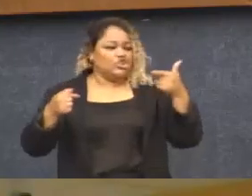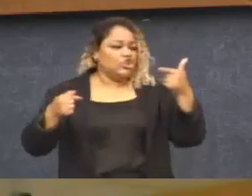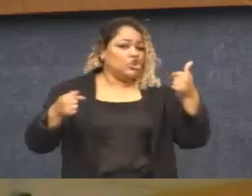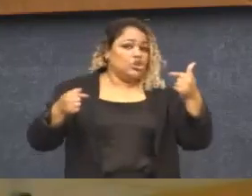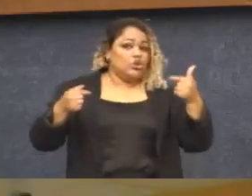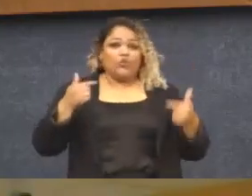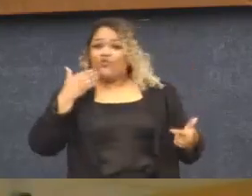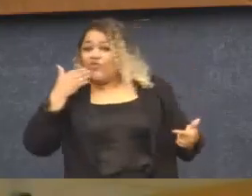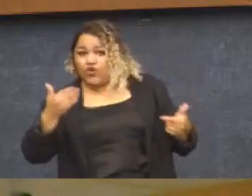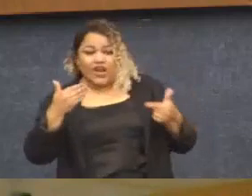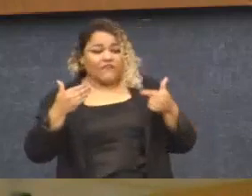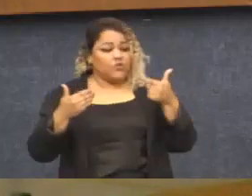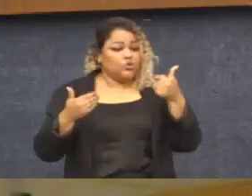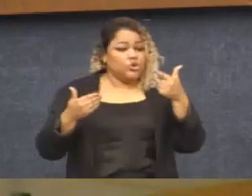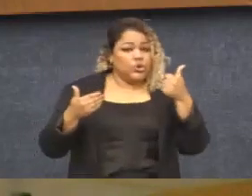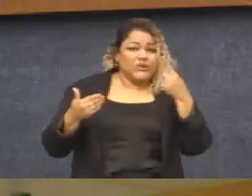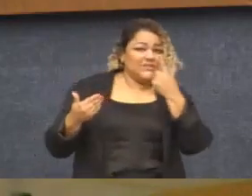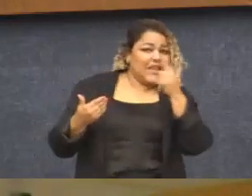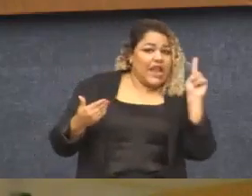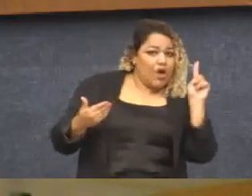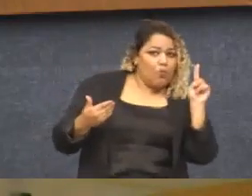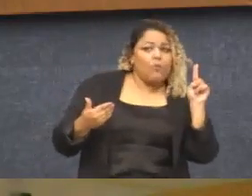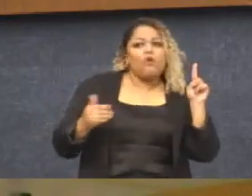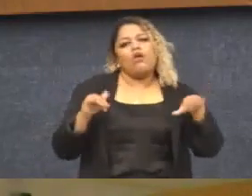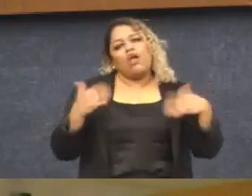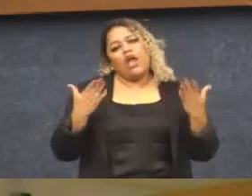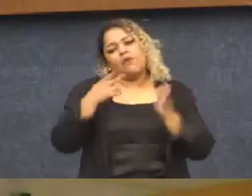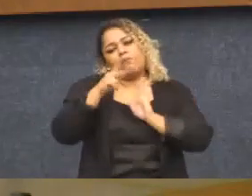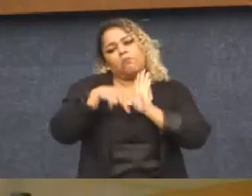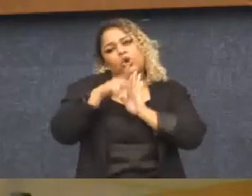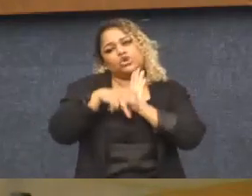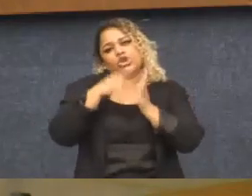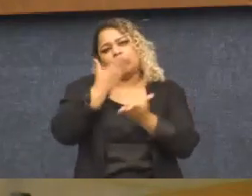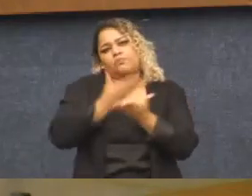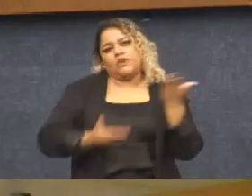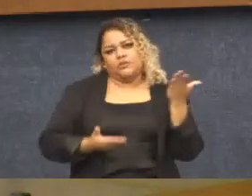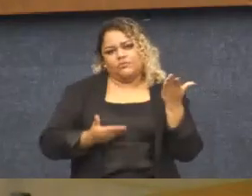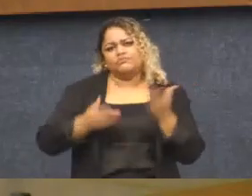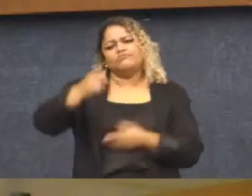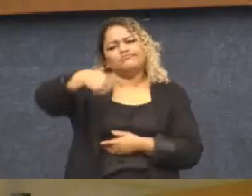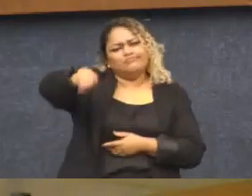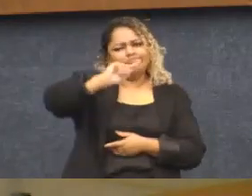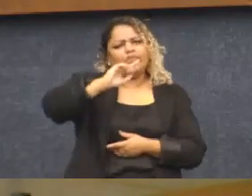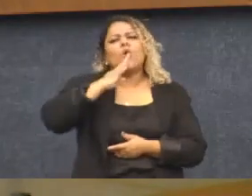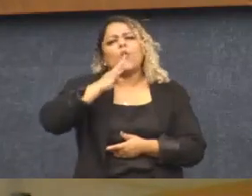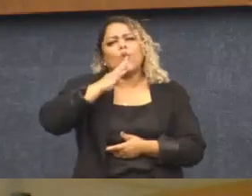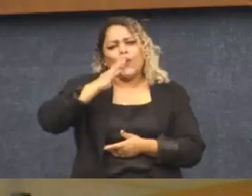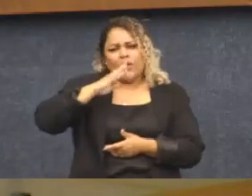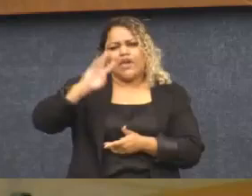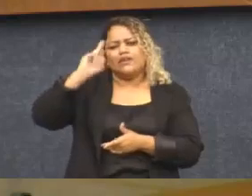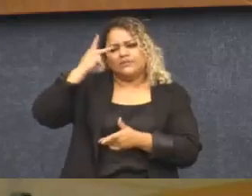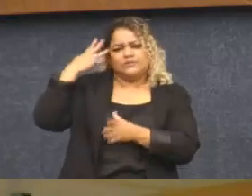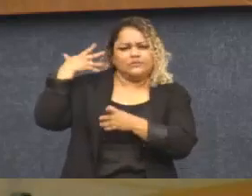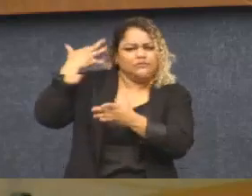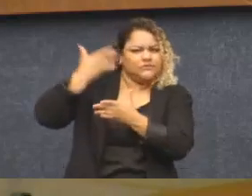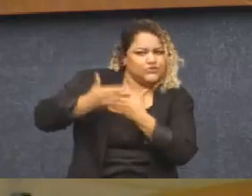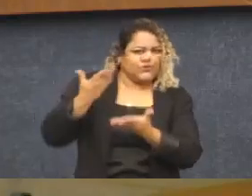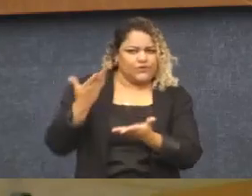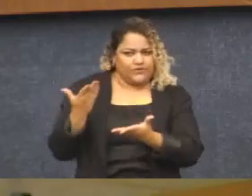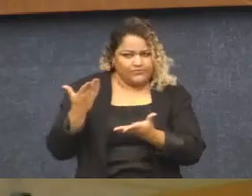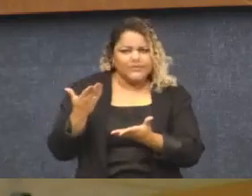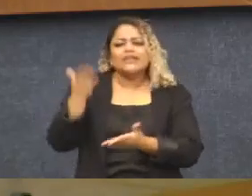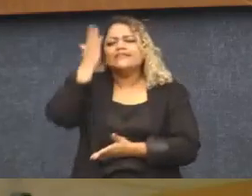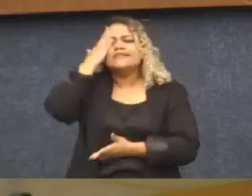votos contrários, esse projeto foi perdido. Todos nós sabemos a história, todos nós sabemos a influência de